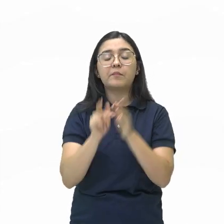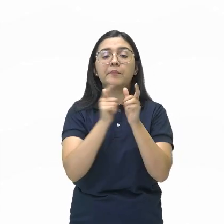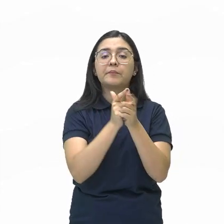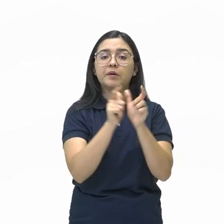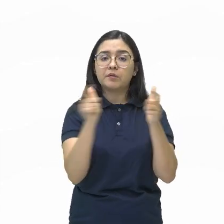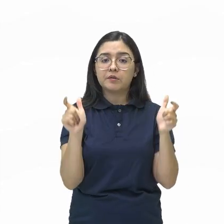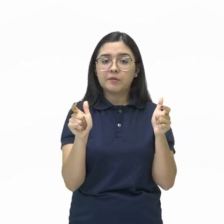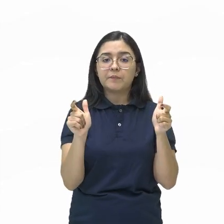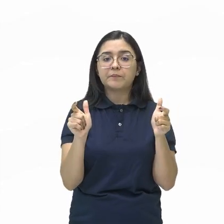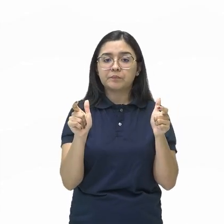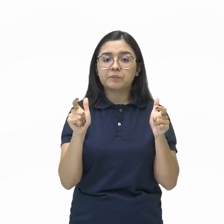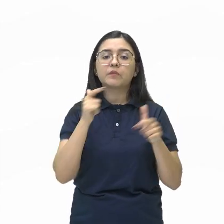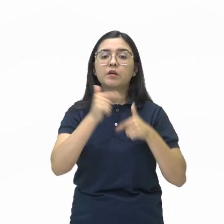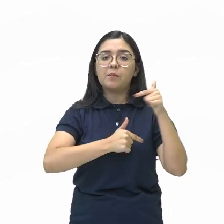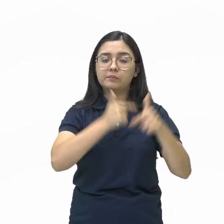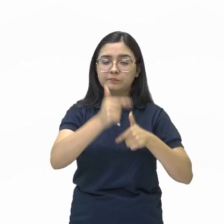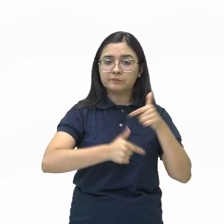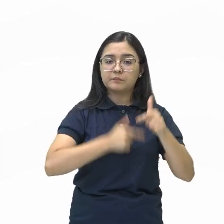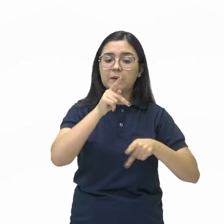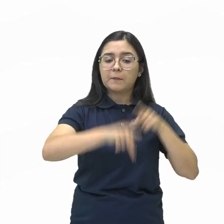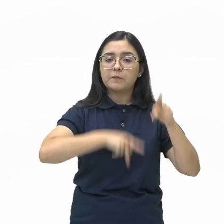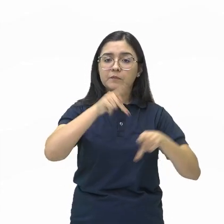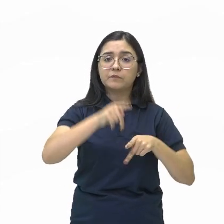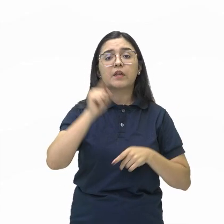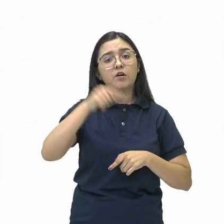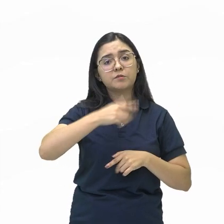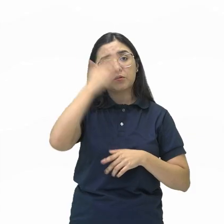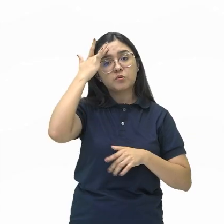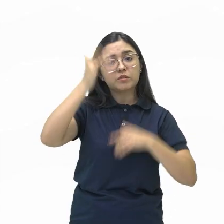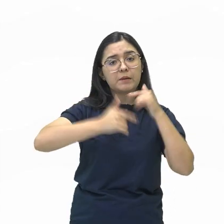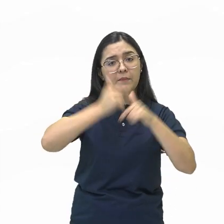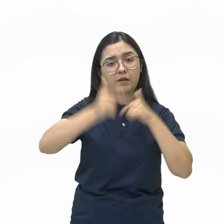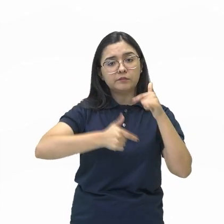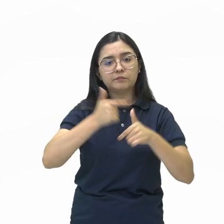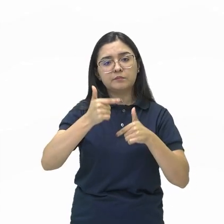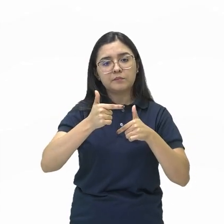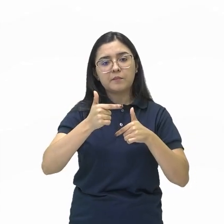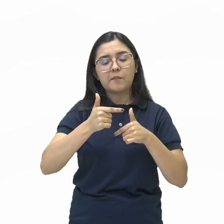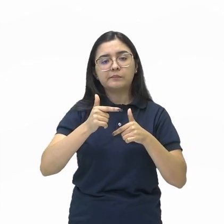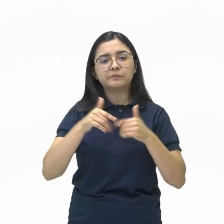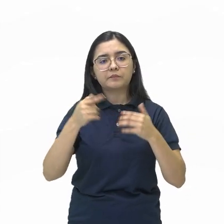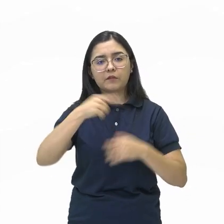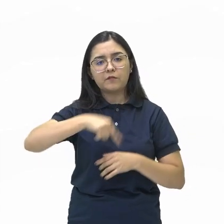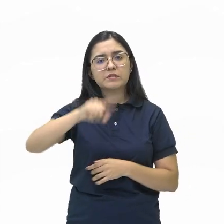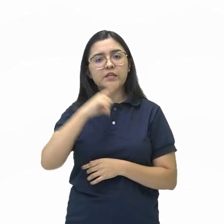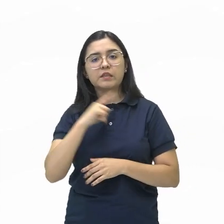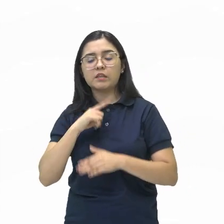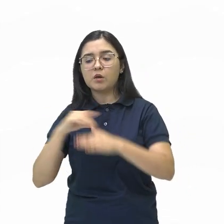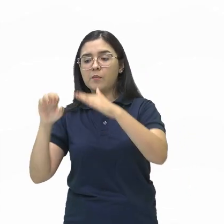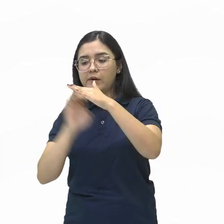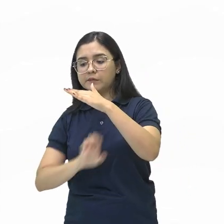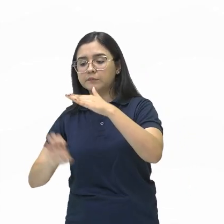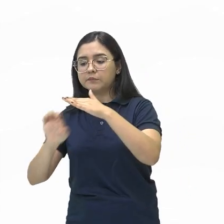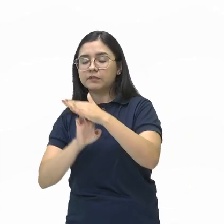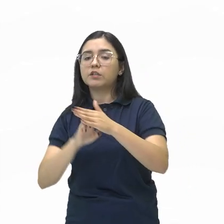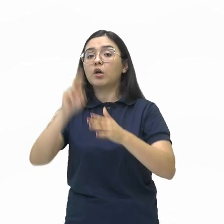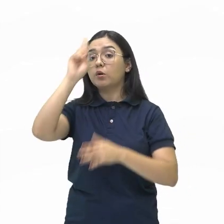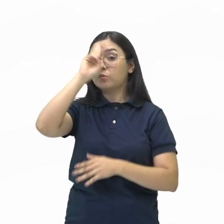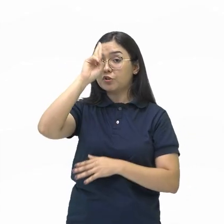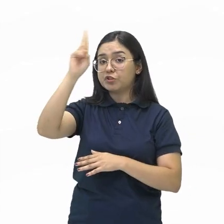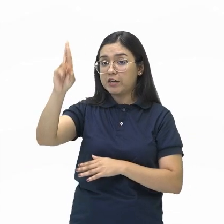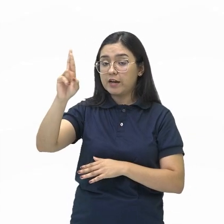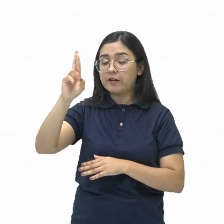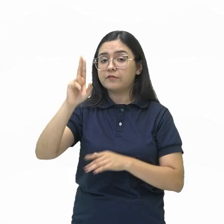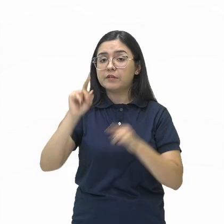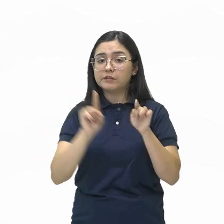maioria da população, que são os trabalhadores. Você tem uma empresa, você tem o dono da empresa, ou